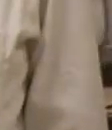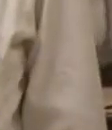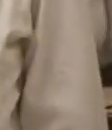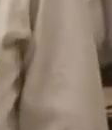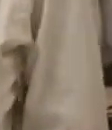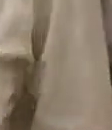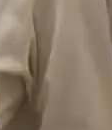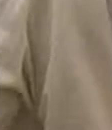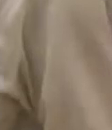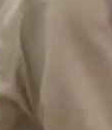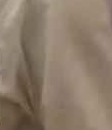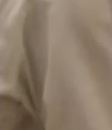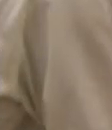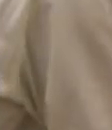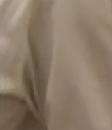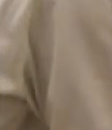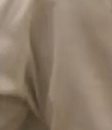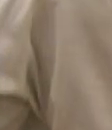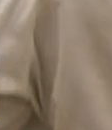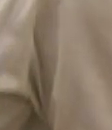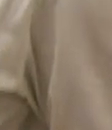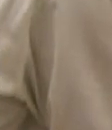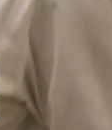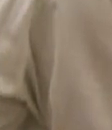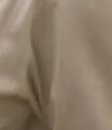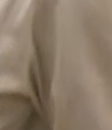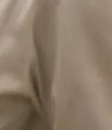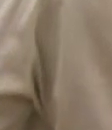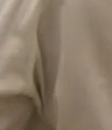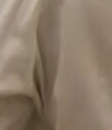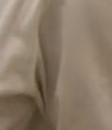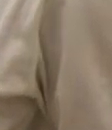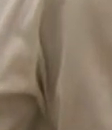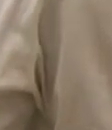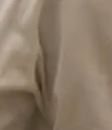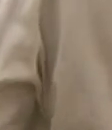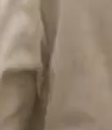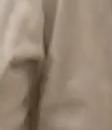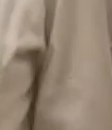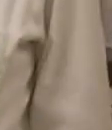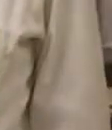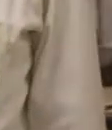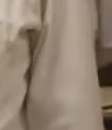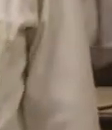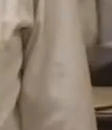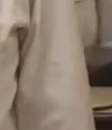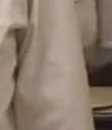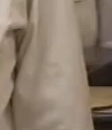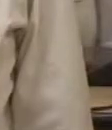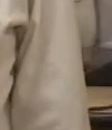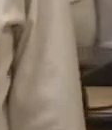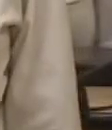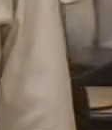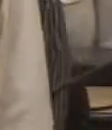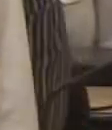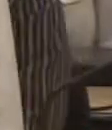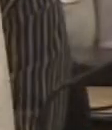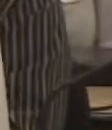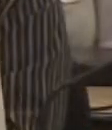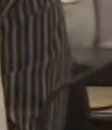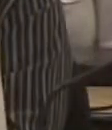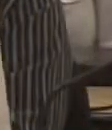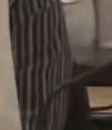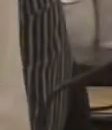mais. No Japão, quem ganha menos, ganha 6 vezes menos quem ganha mais. Na